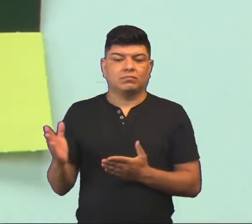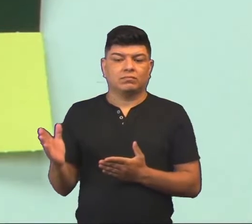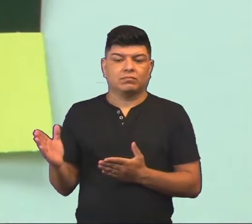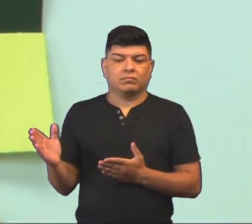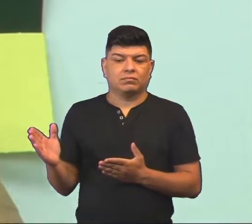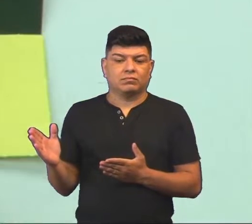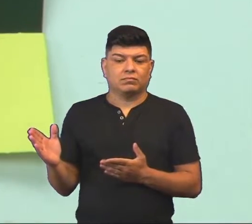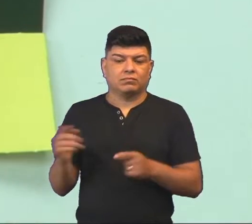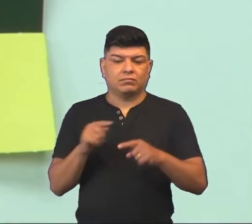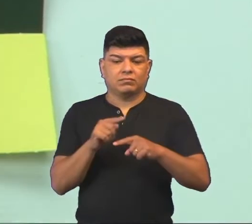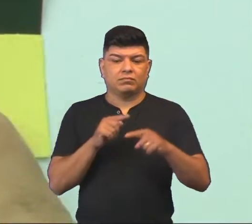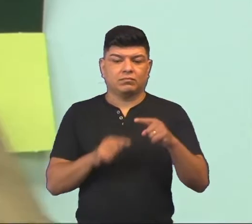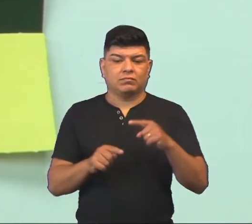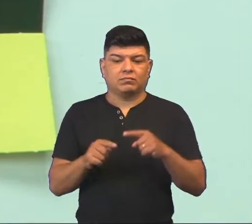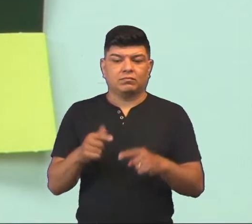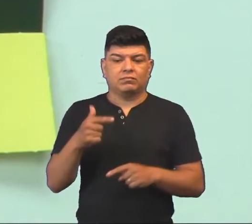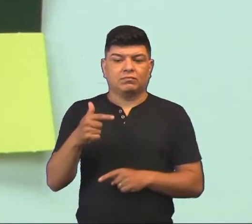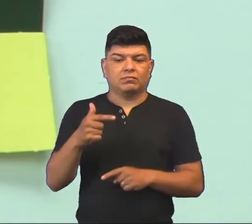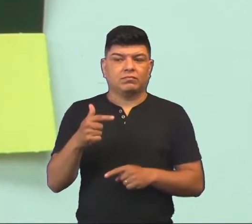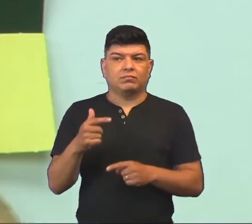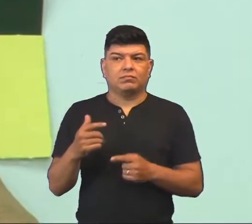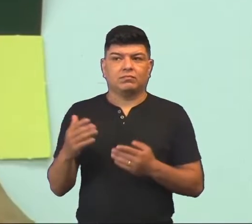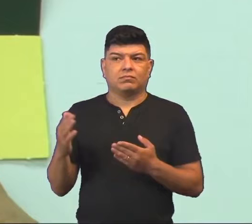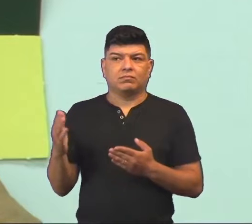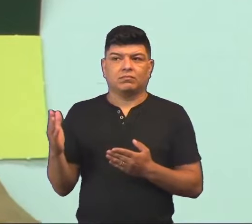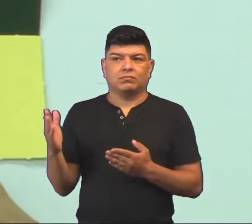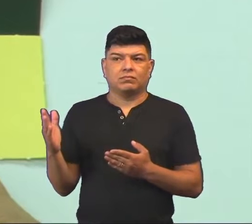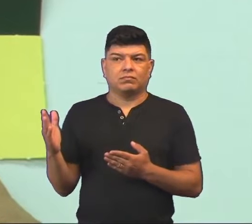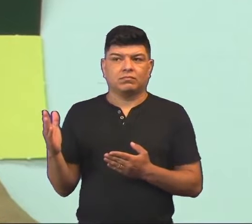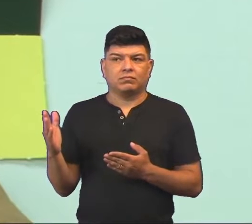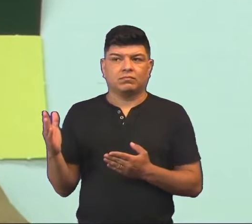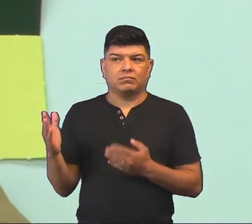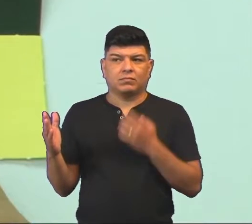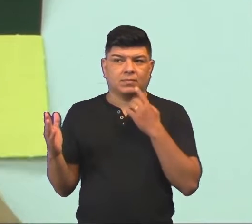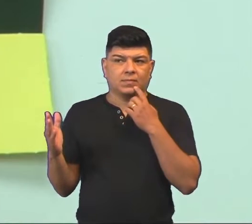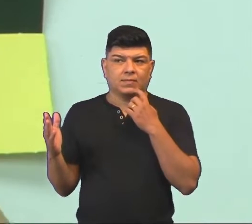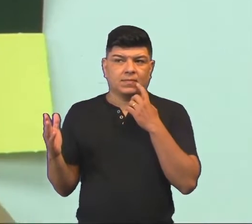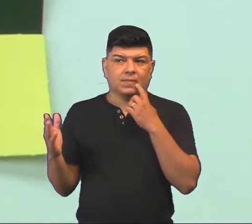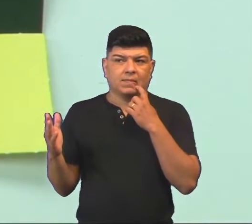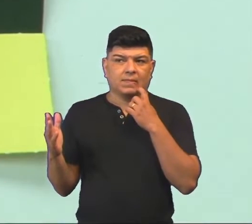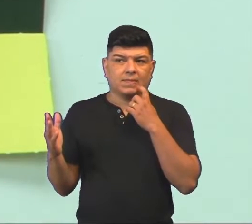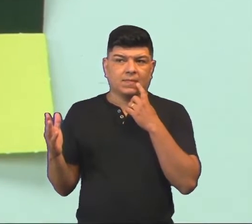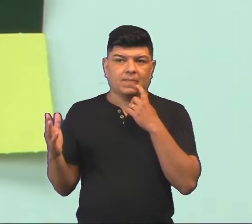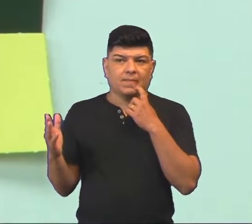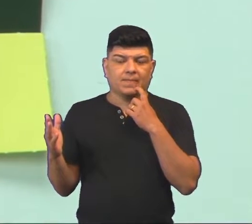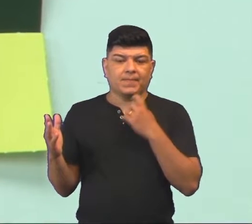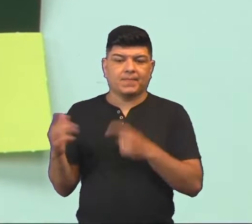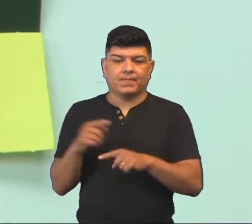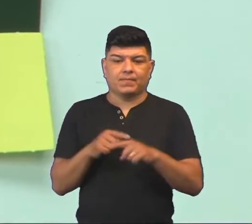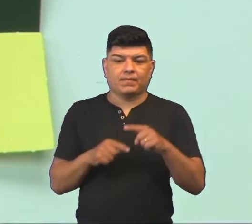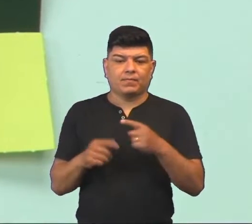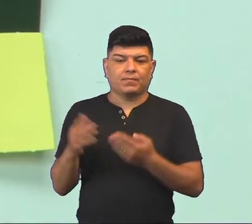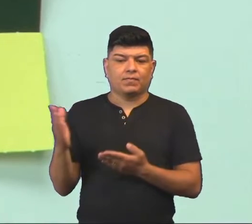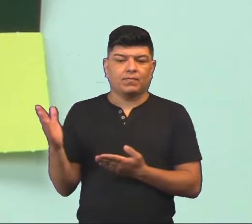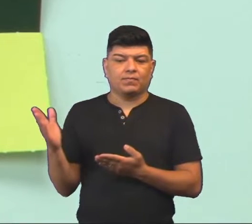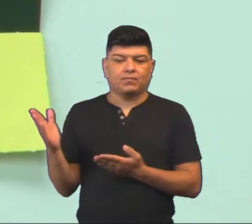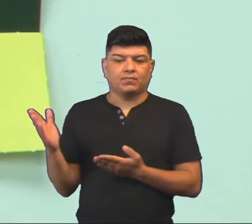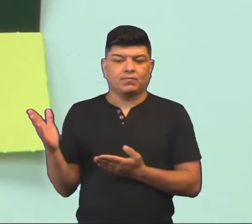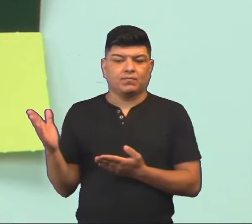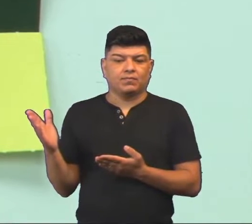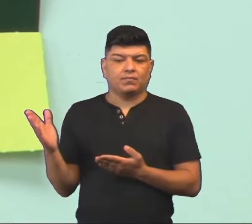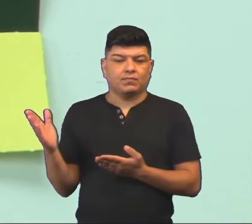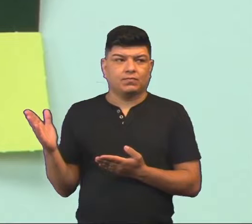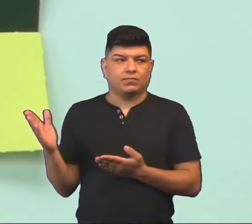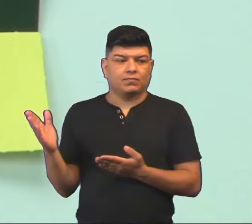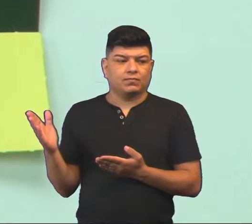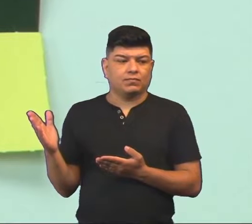tá? Sendo dividida em dois. 1,5, né? Tá? A divisão aqui no meio. E aí, essa